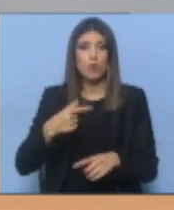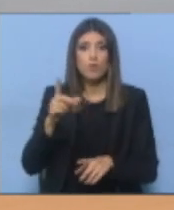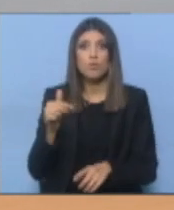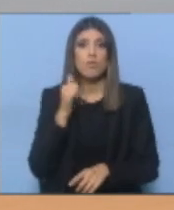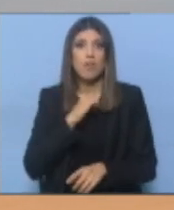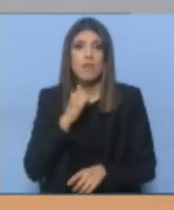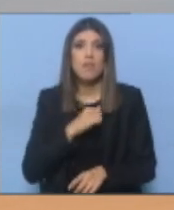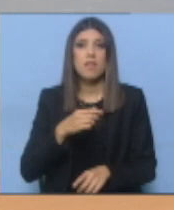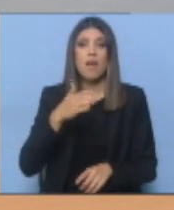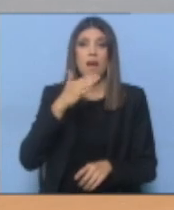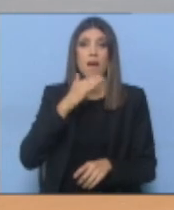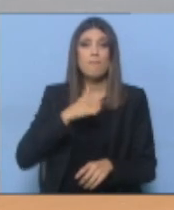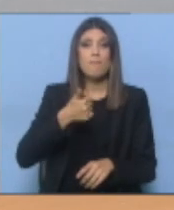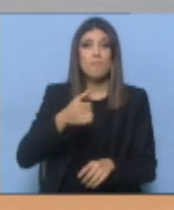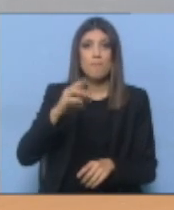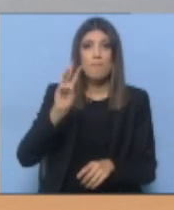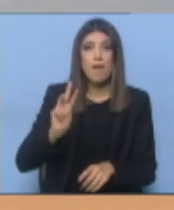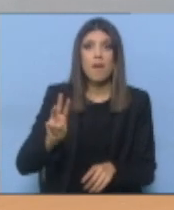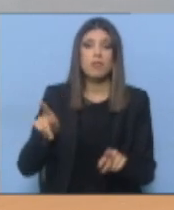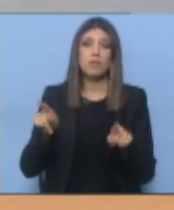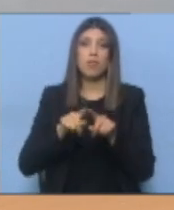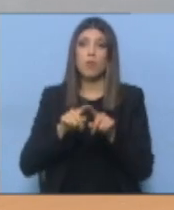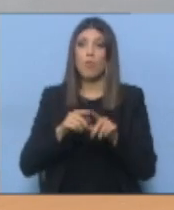etc., de pessoas que não conseguem